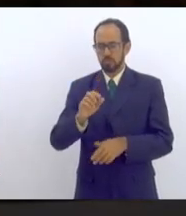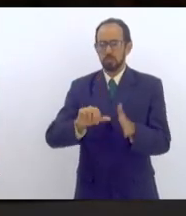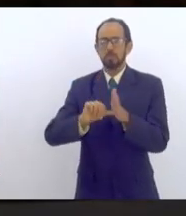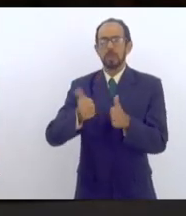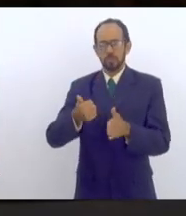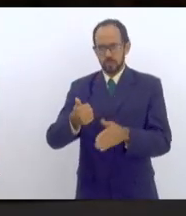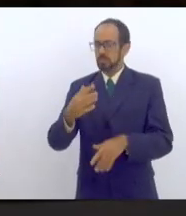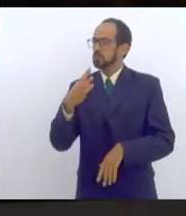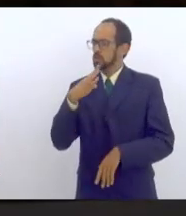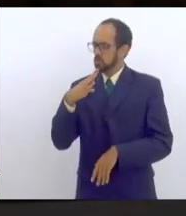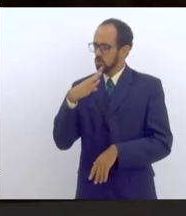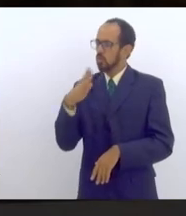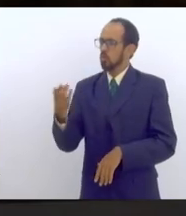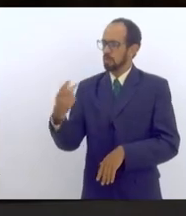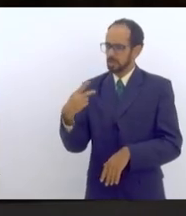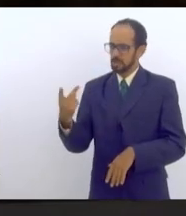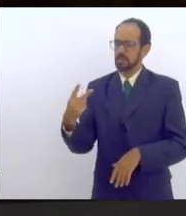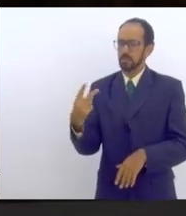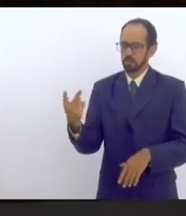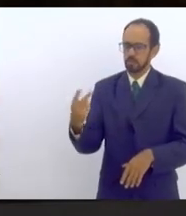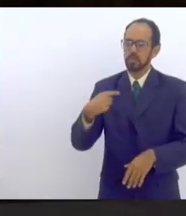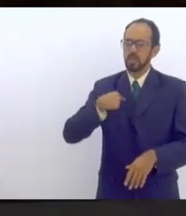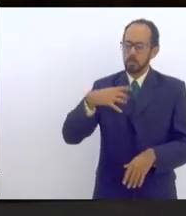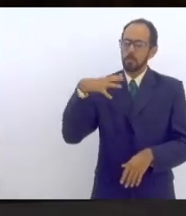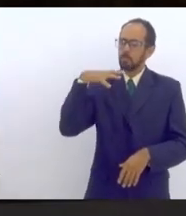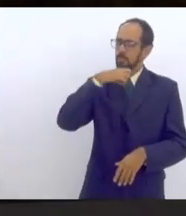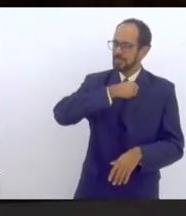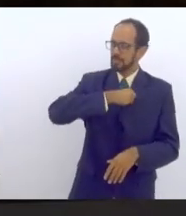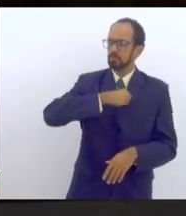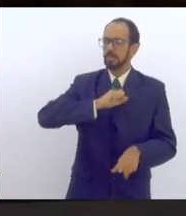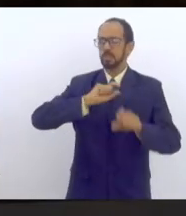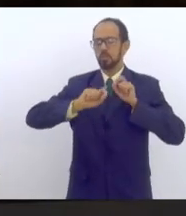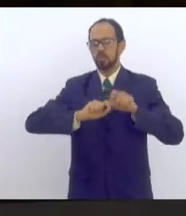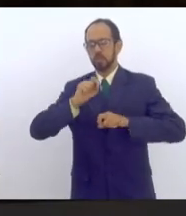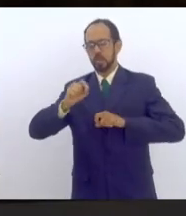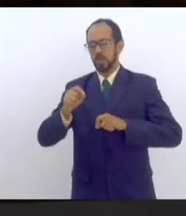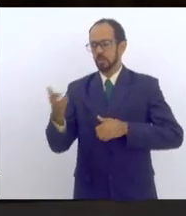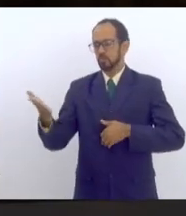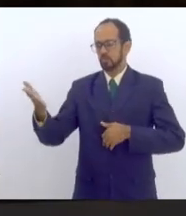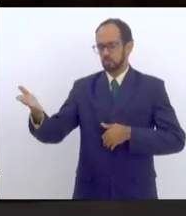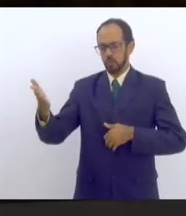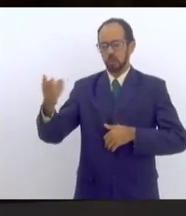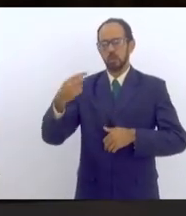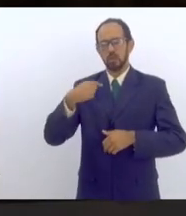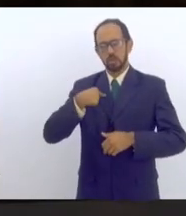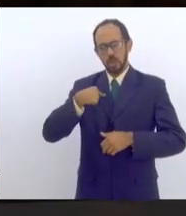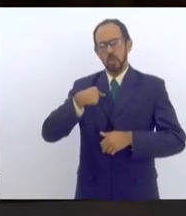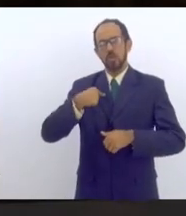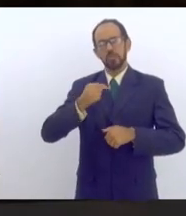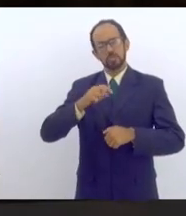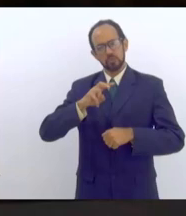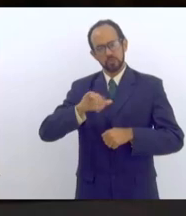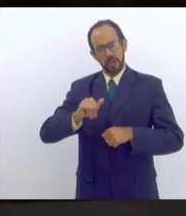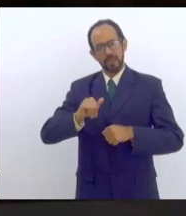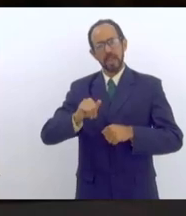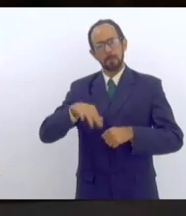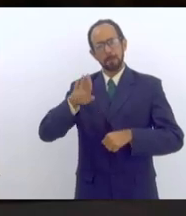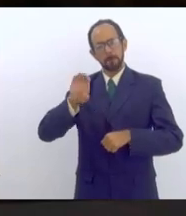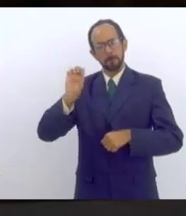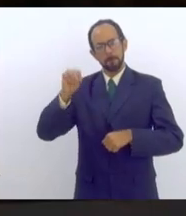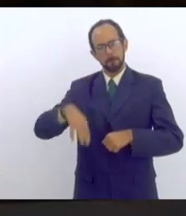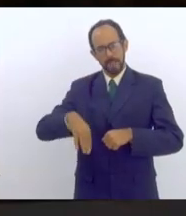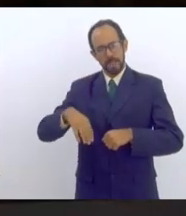agora, e eu já percebi que Sua Excelência, nós dois, vamos nos dar muito bem, que temos